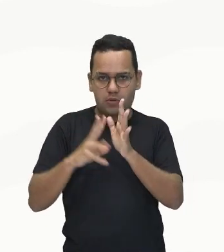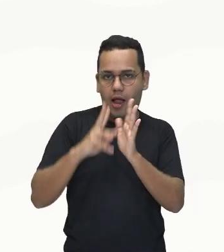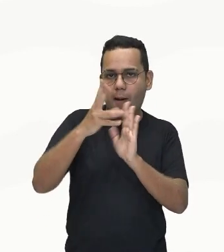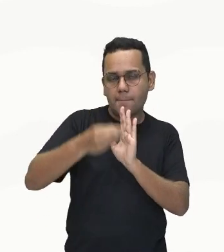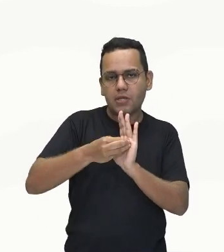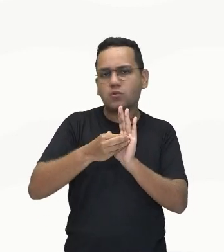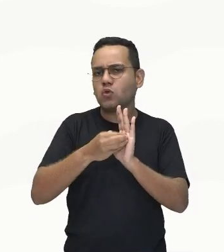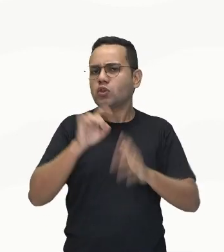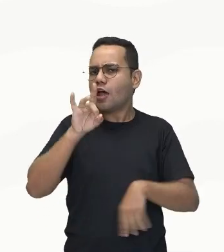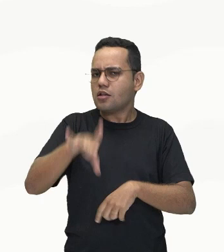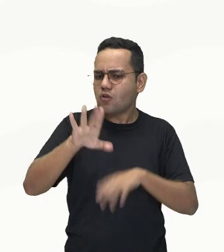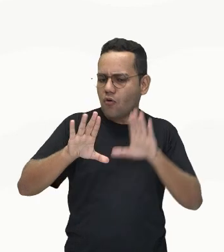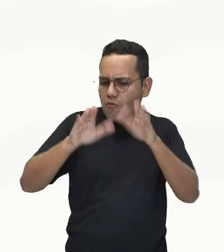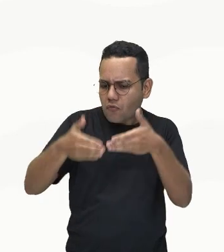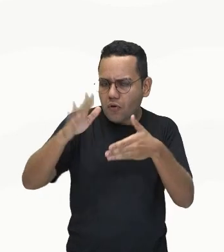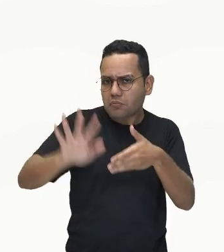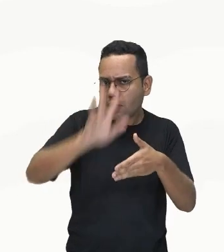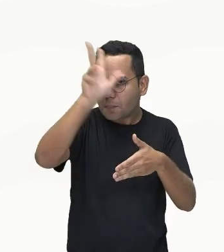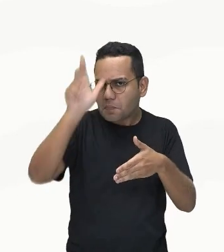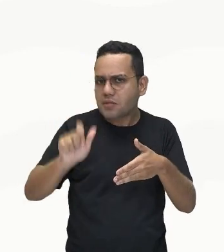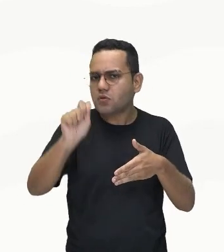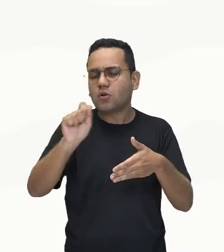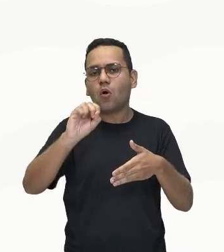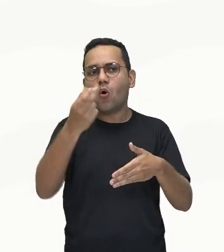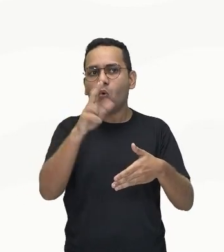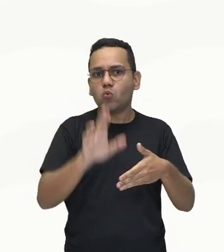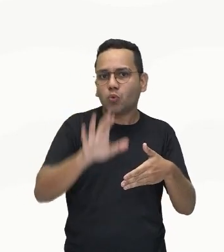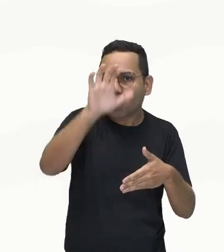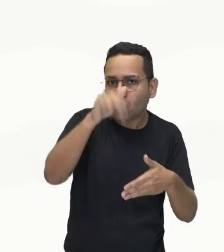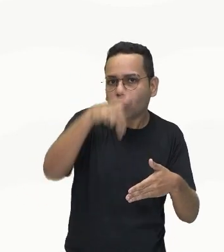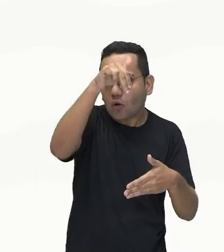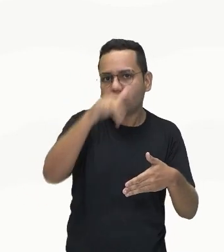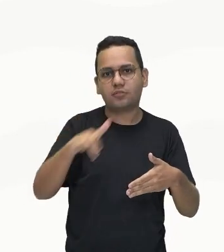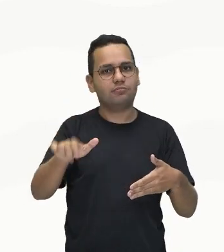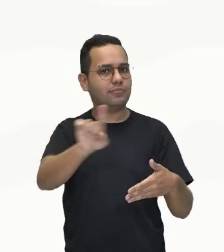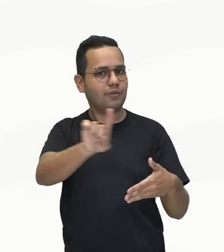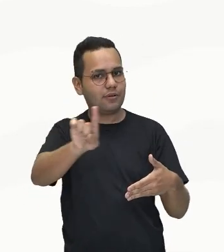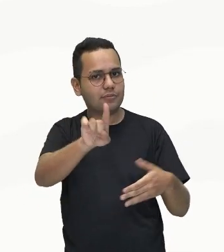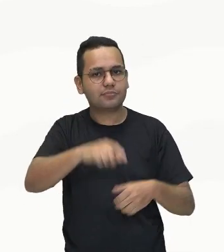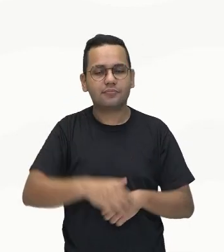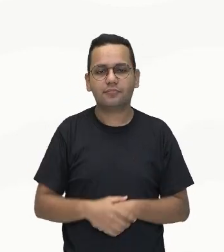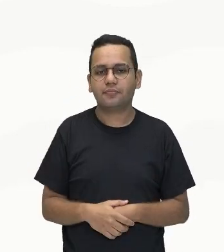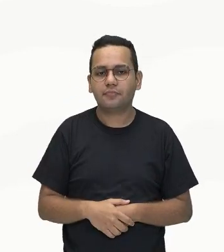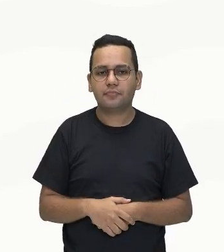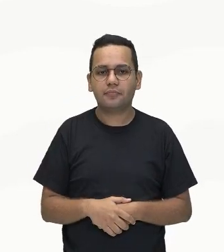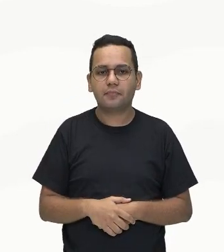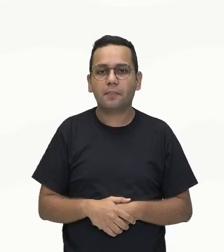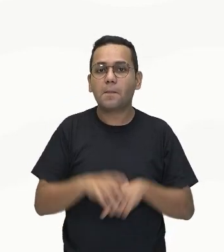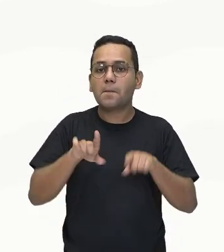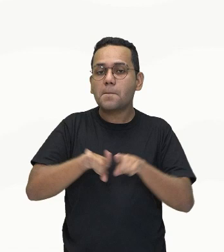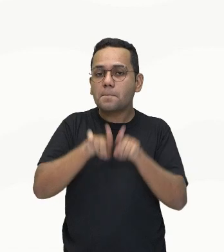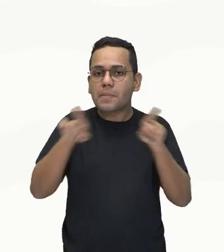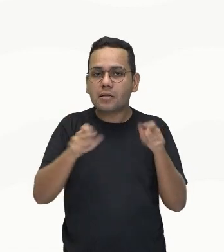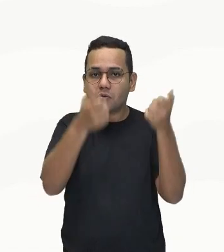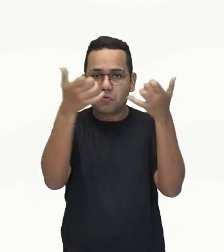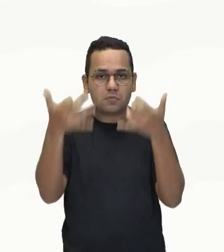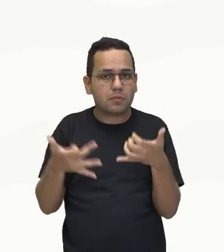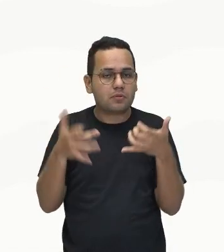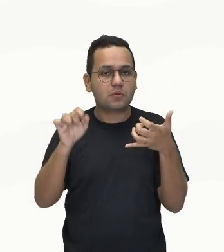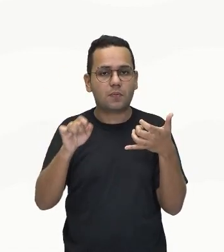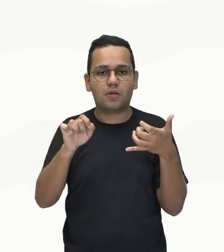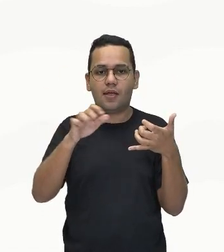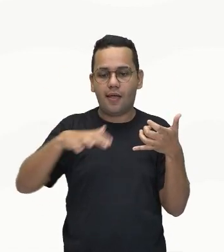do Amazonas, não estamos falando da região norte do Brasil. Nós estamos falando do território da Amazônia